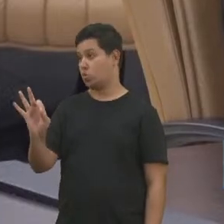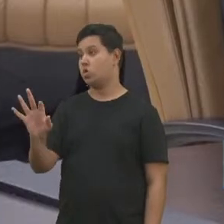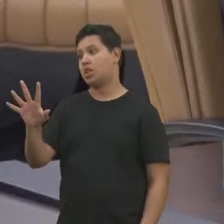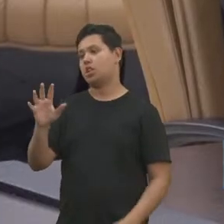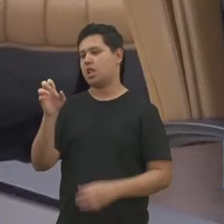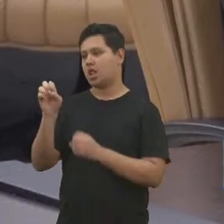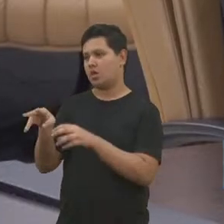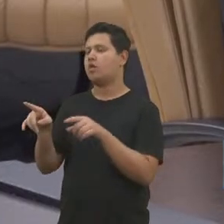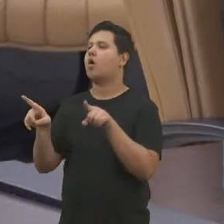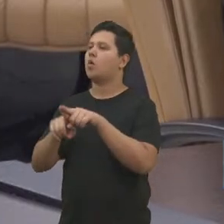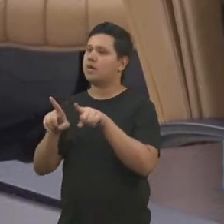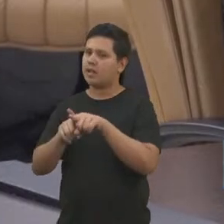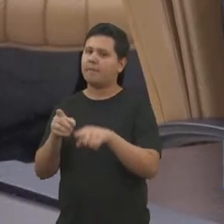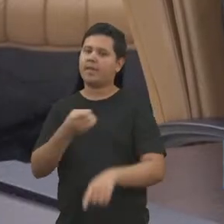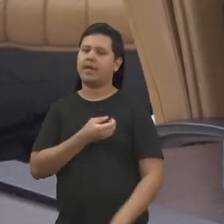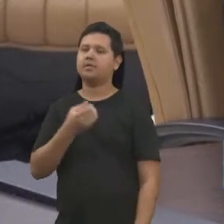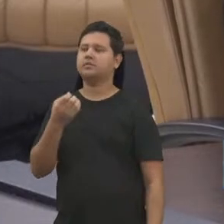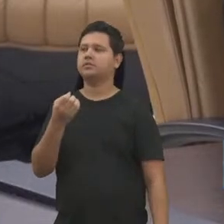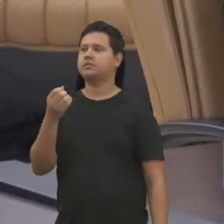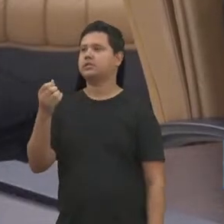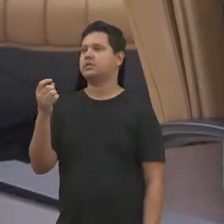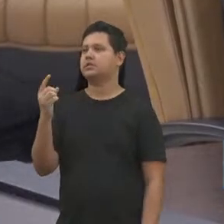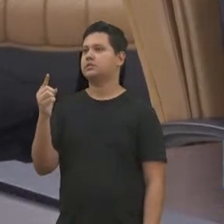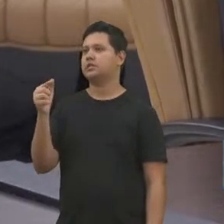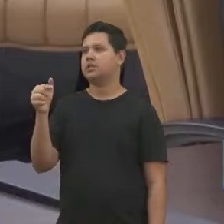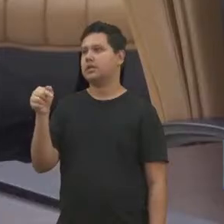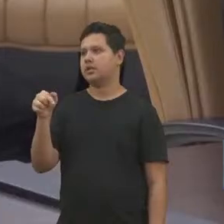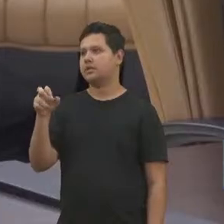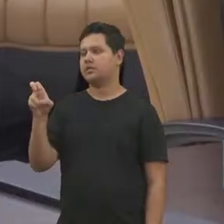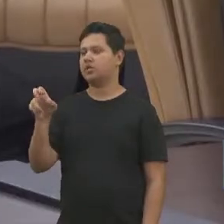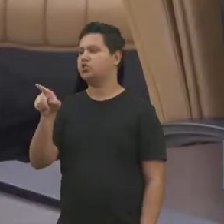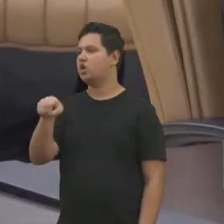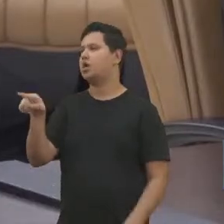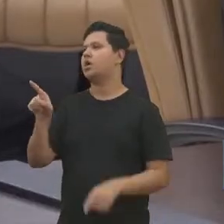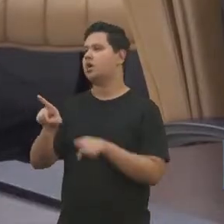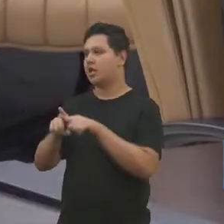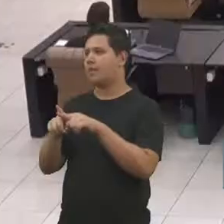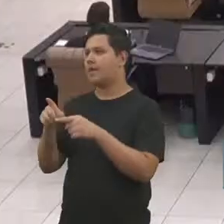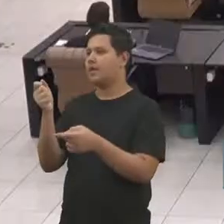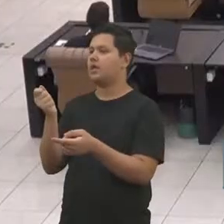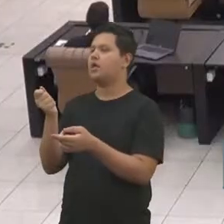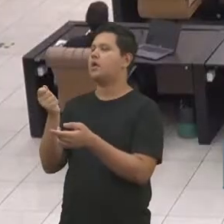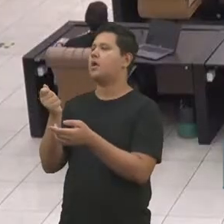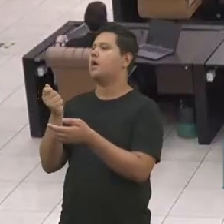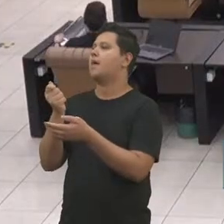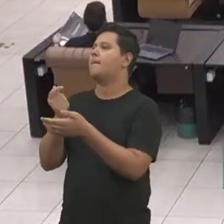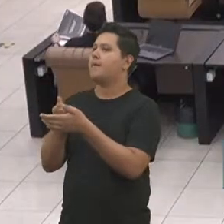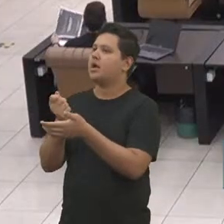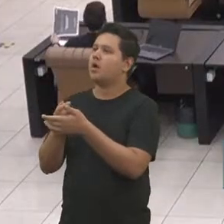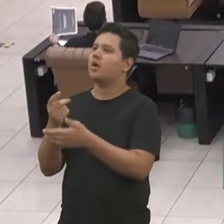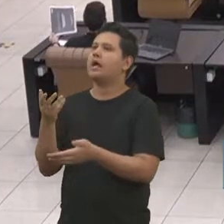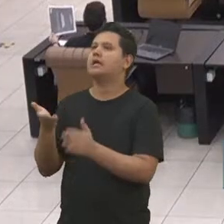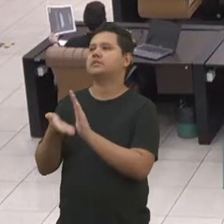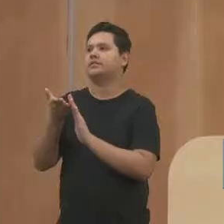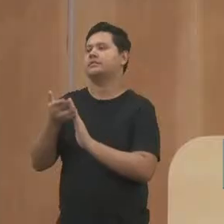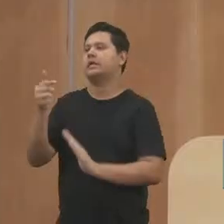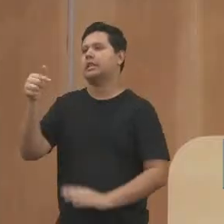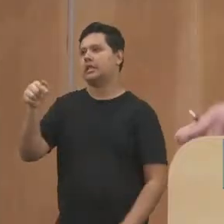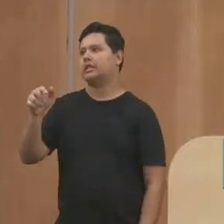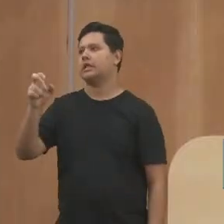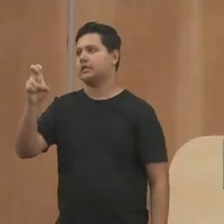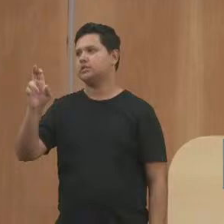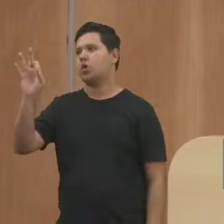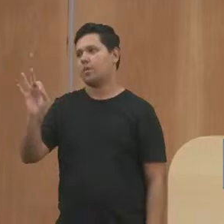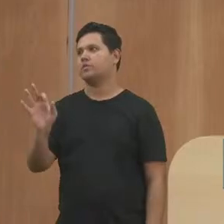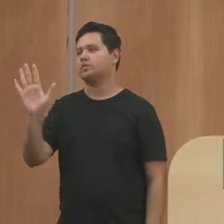do artigo 167A, que é o gasto acima dos 95%. Sim, as contas estão fechadas e vão